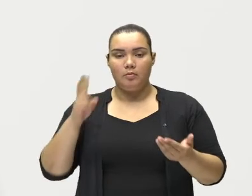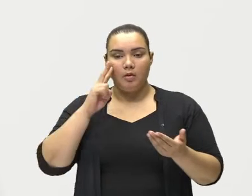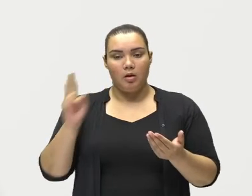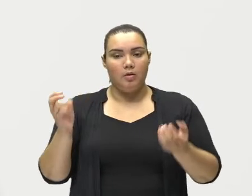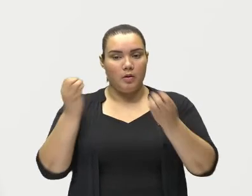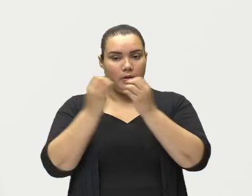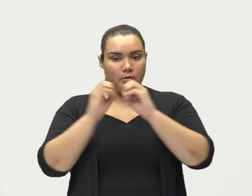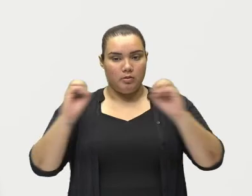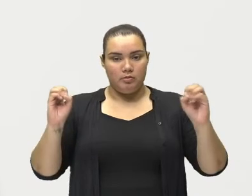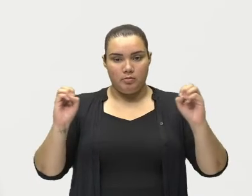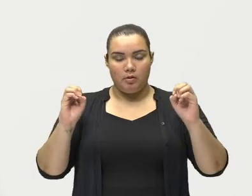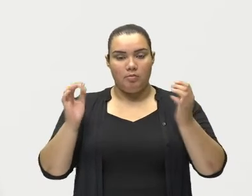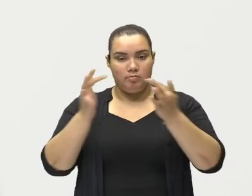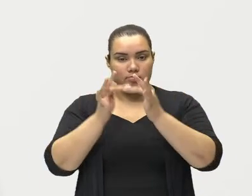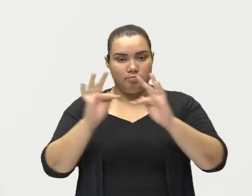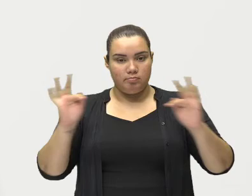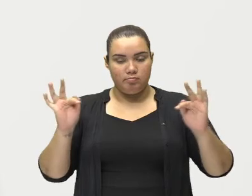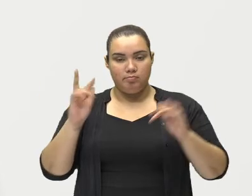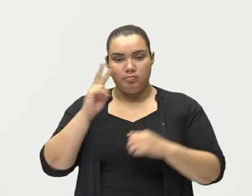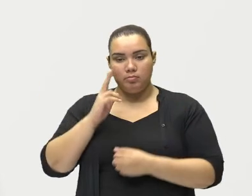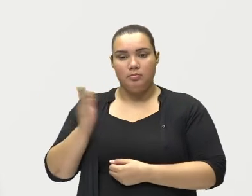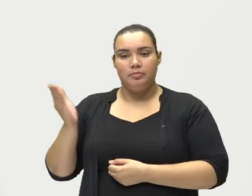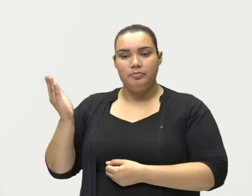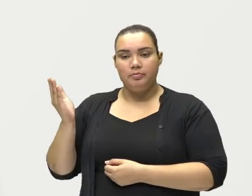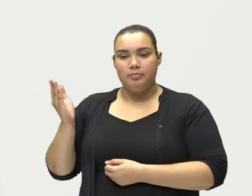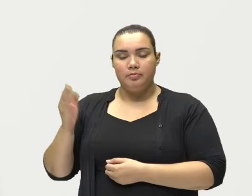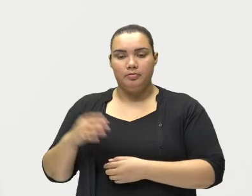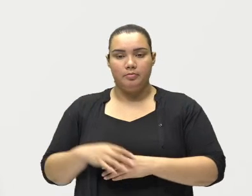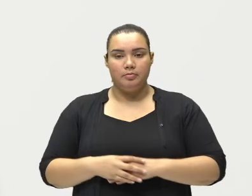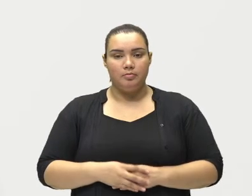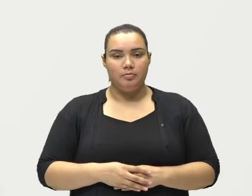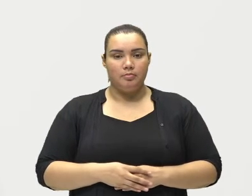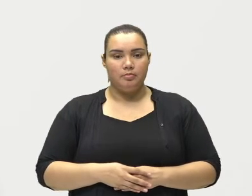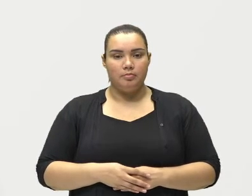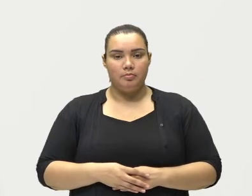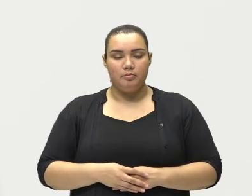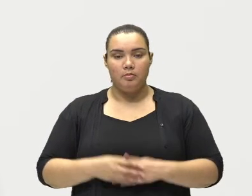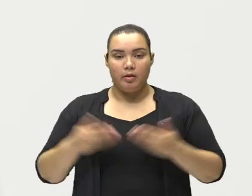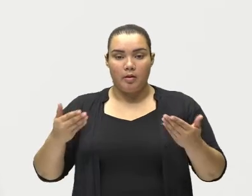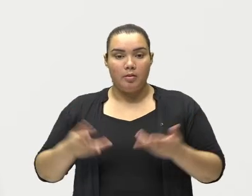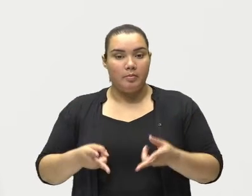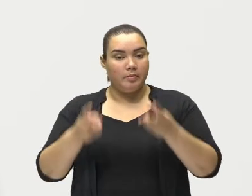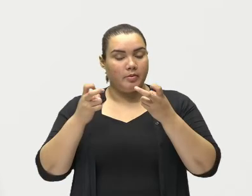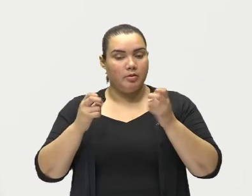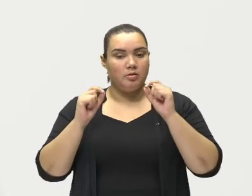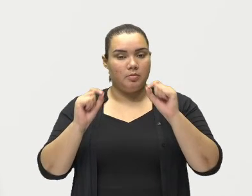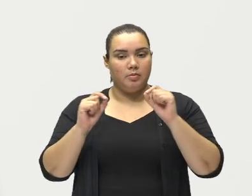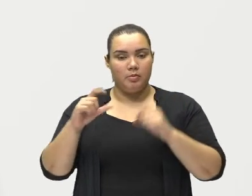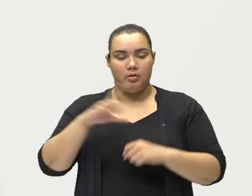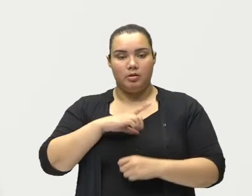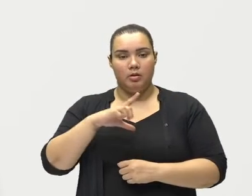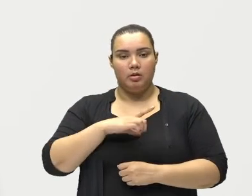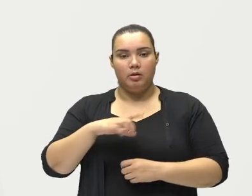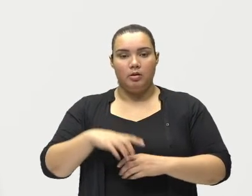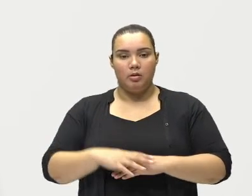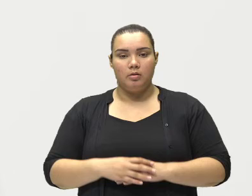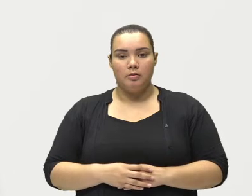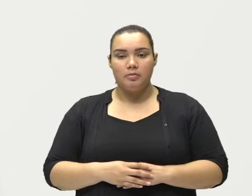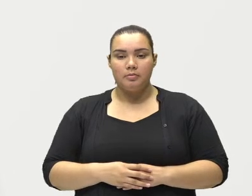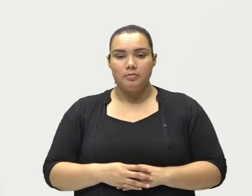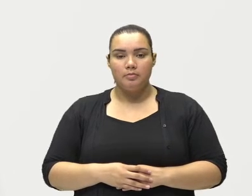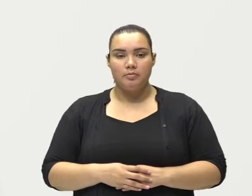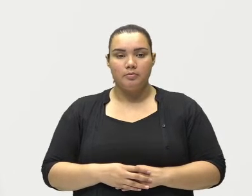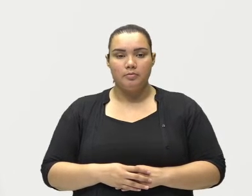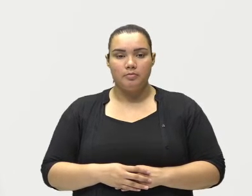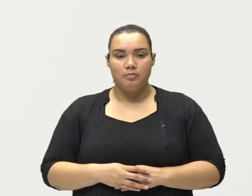muito, o gramado continua em boas condições. Então, notem aí que temos aqui o seguinte.